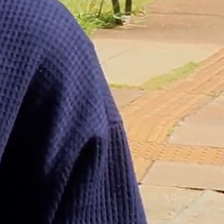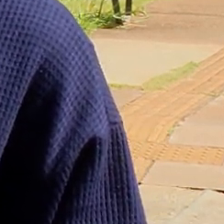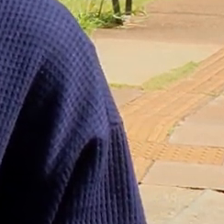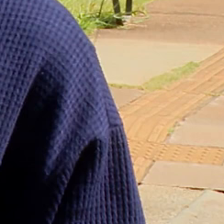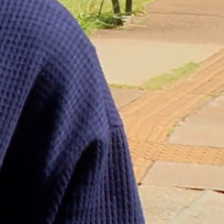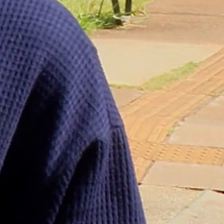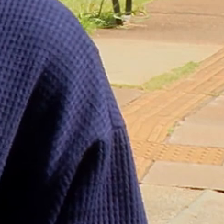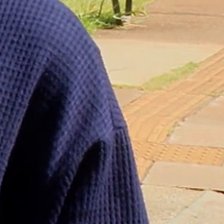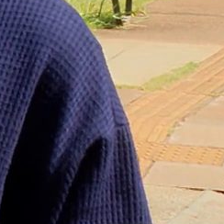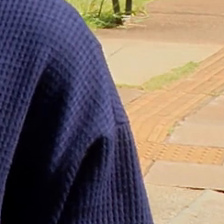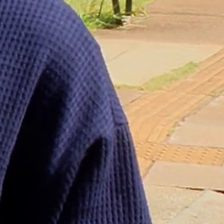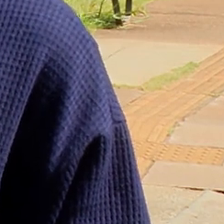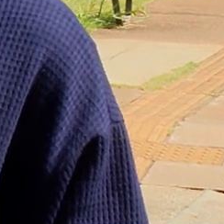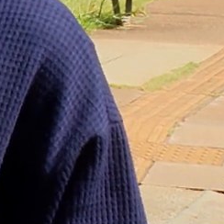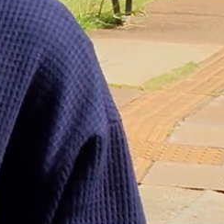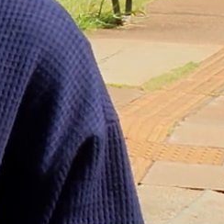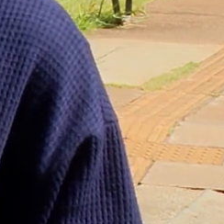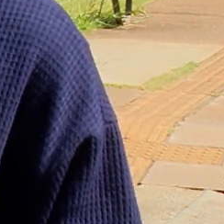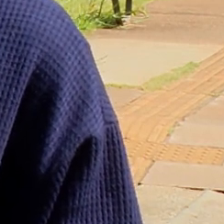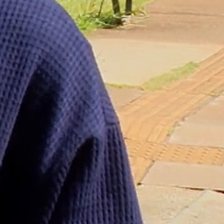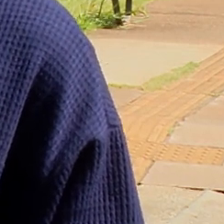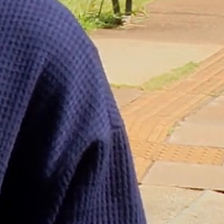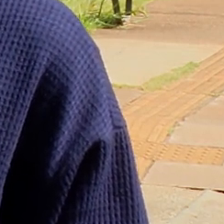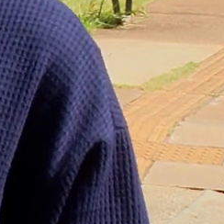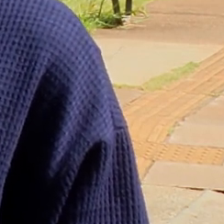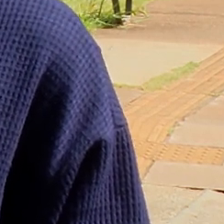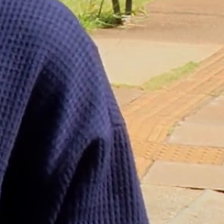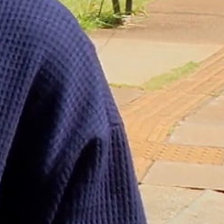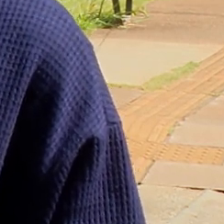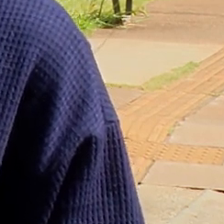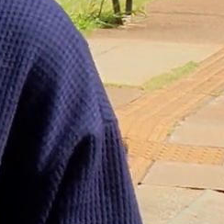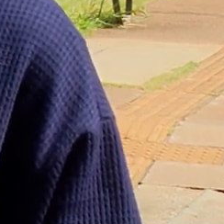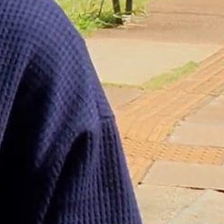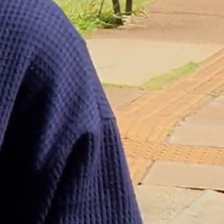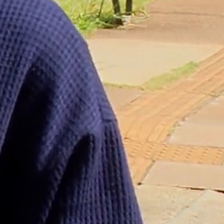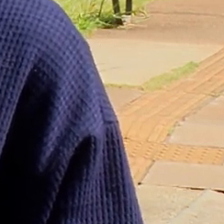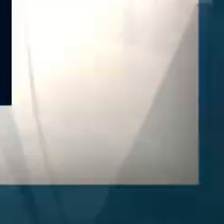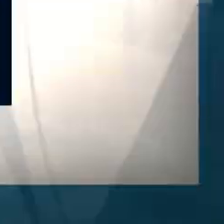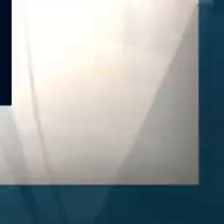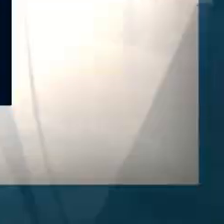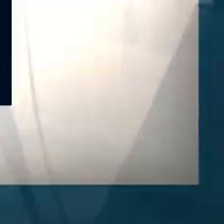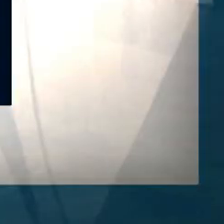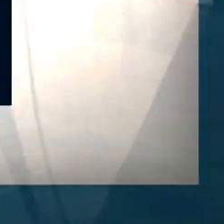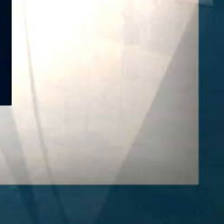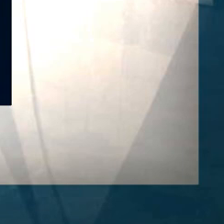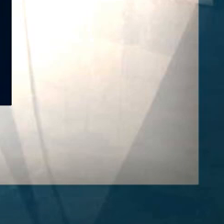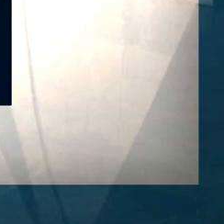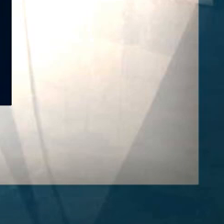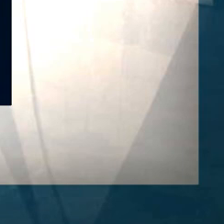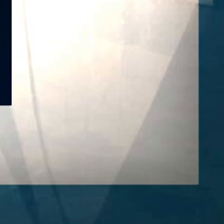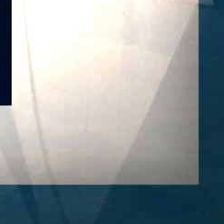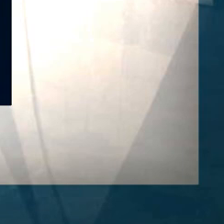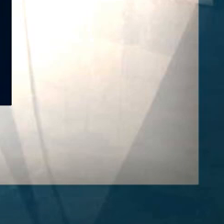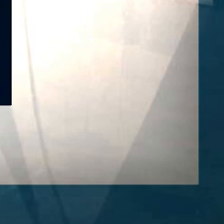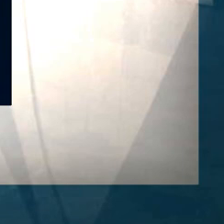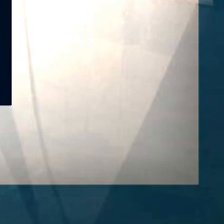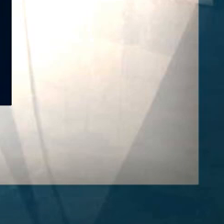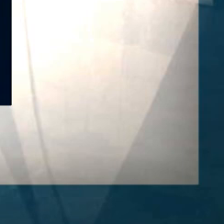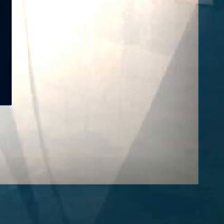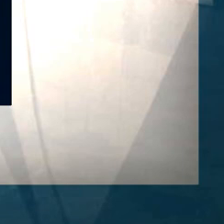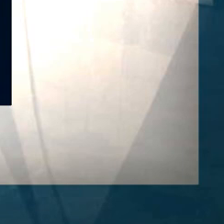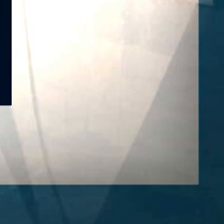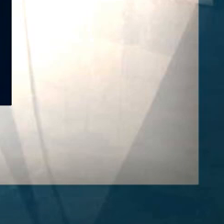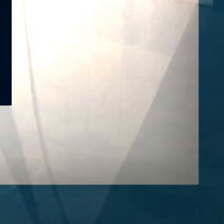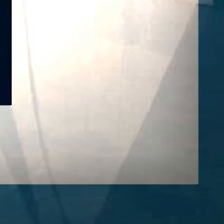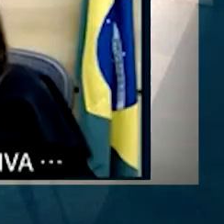entidade no processo com a possibilidade de se manifestar ao fim da instrução criminal o ministro Joel Ilan paciornik cujo voto